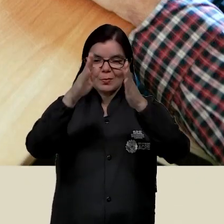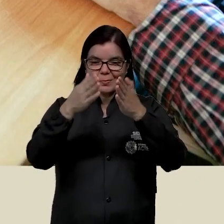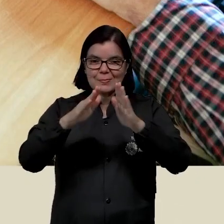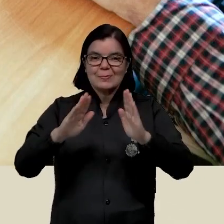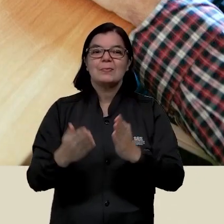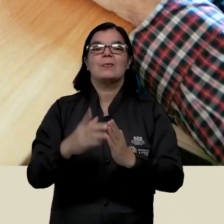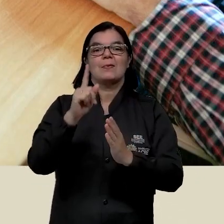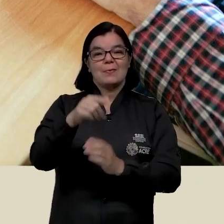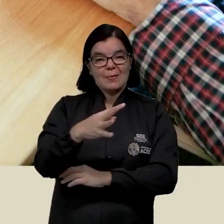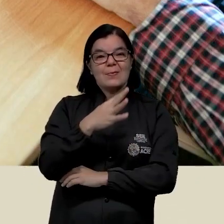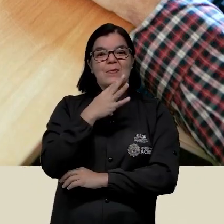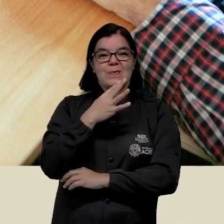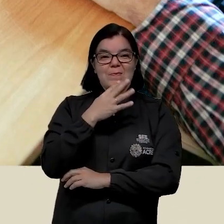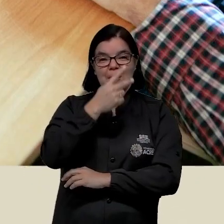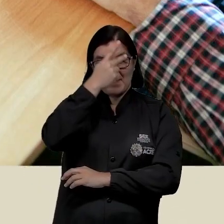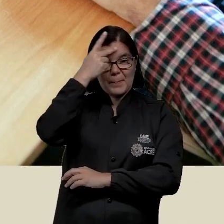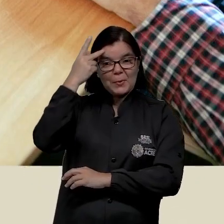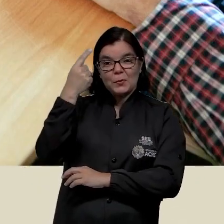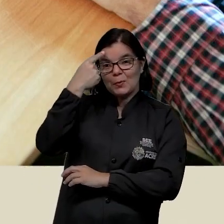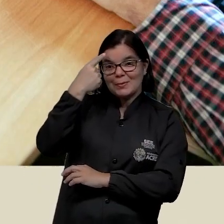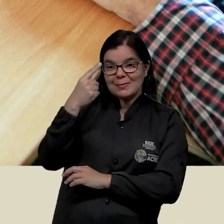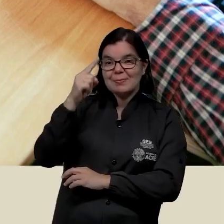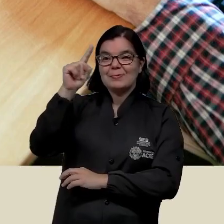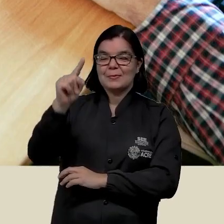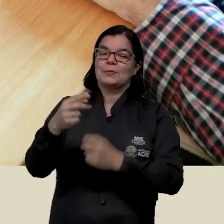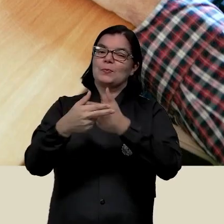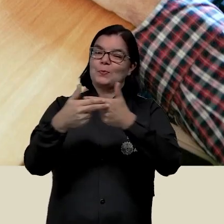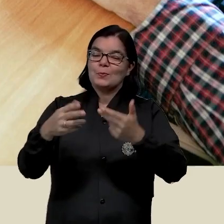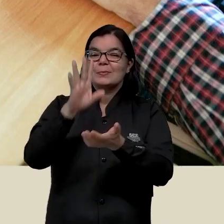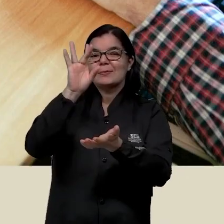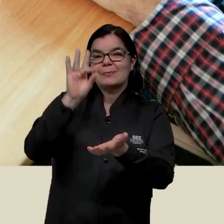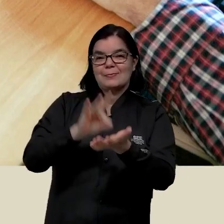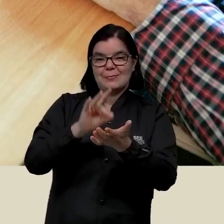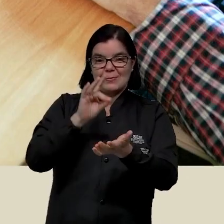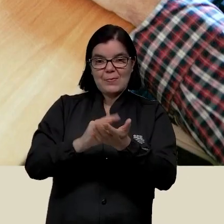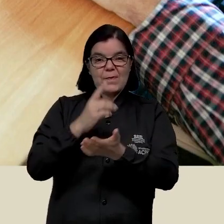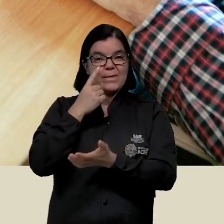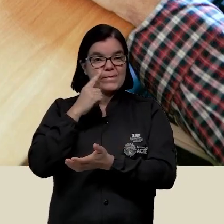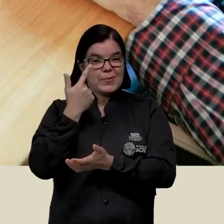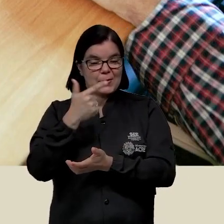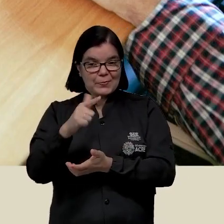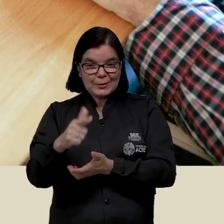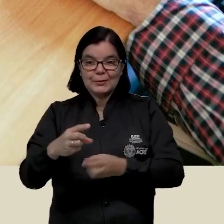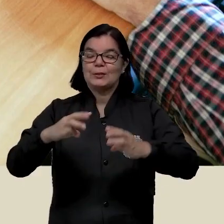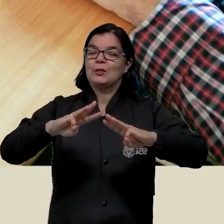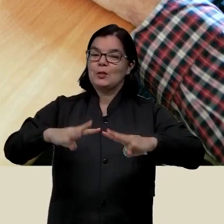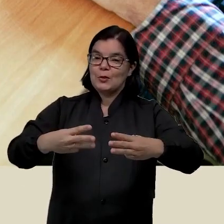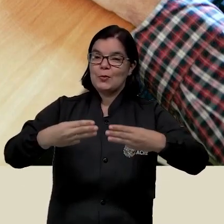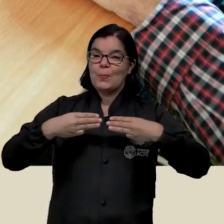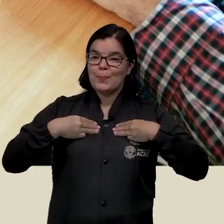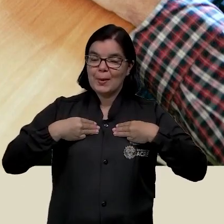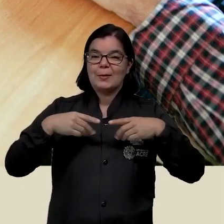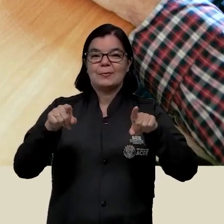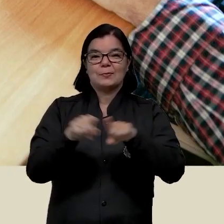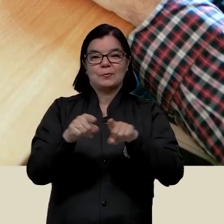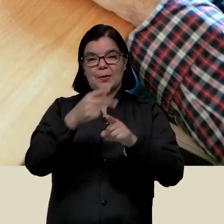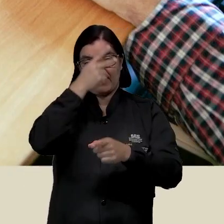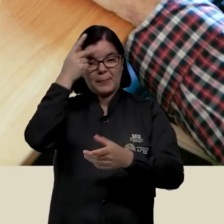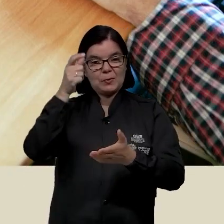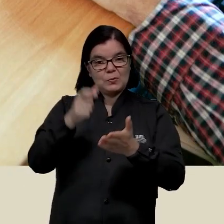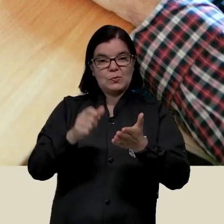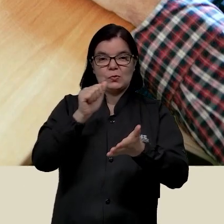e é o reconhecimento de quem criou algo original, conferindo direitos e mérito ao autor. Compreender